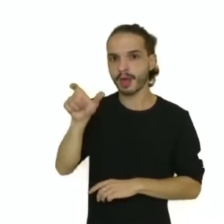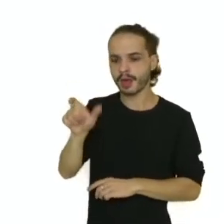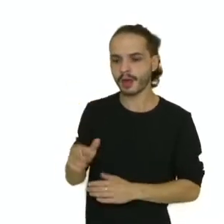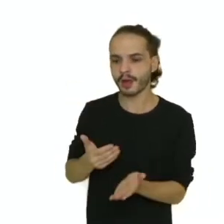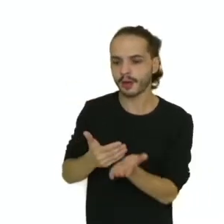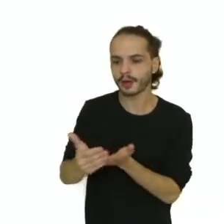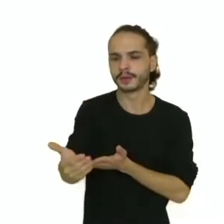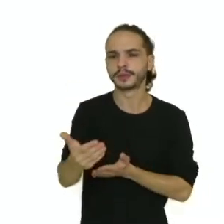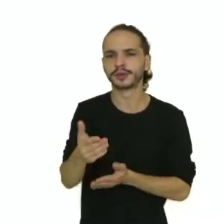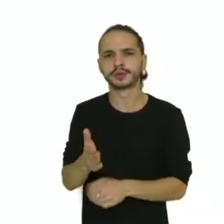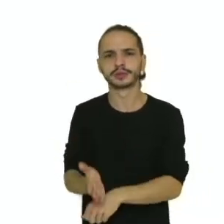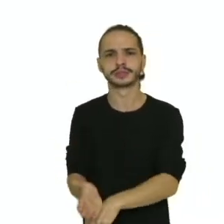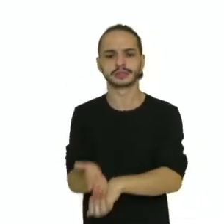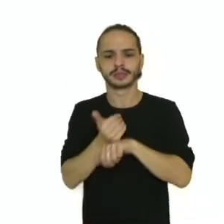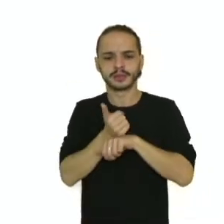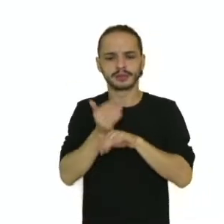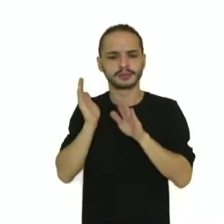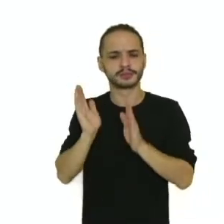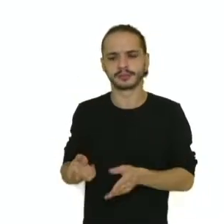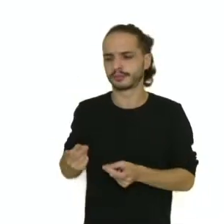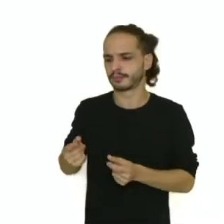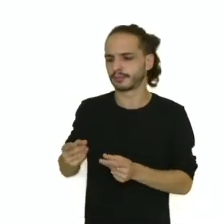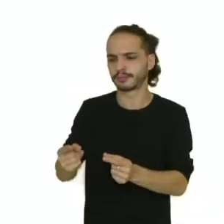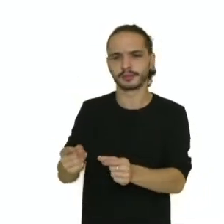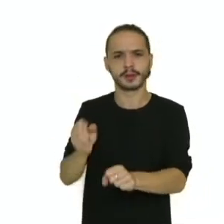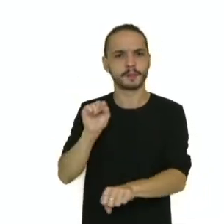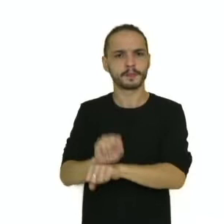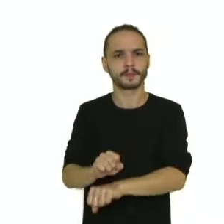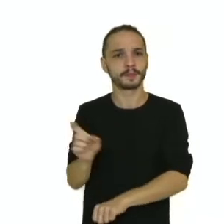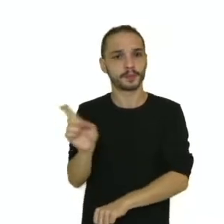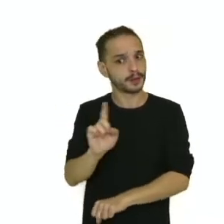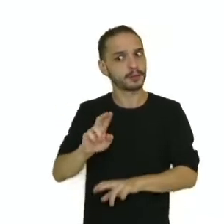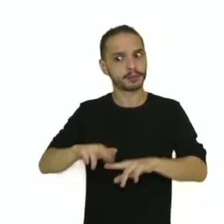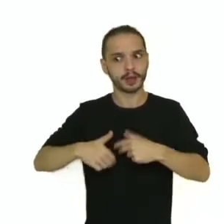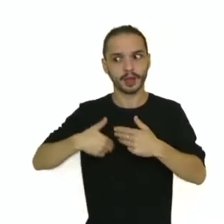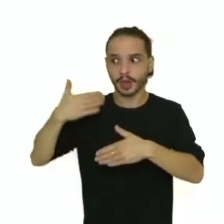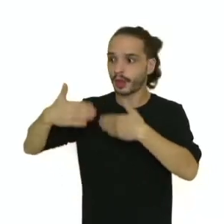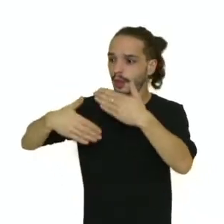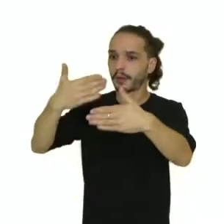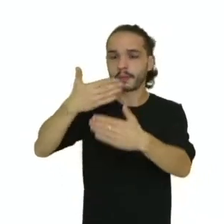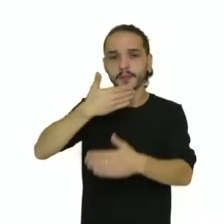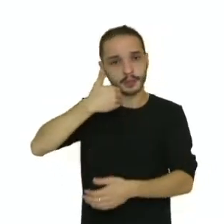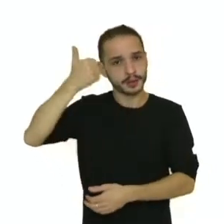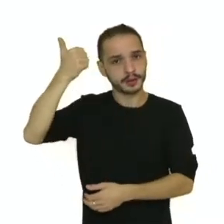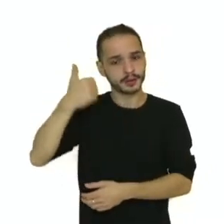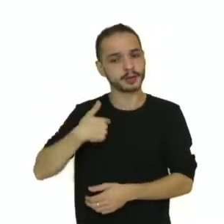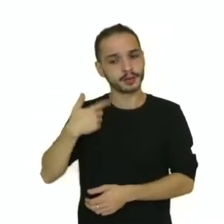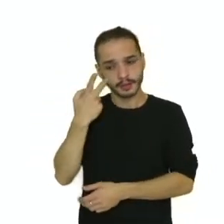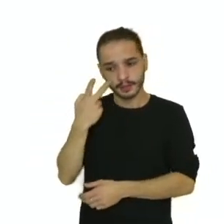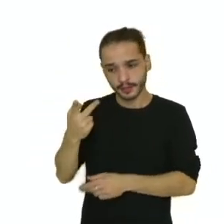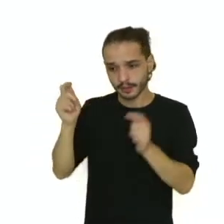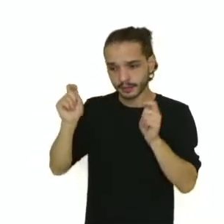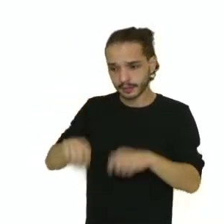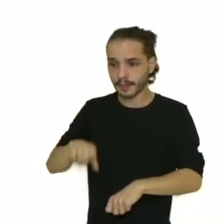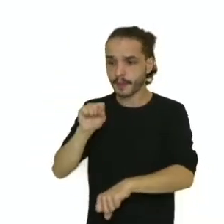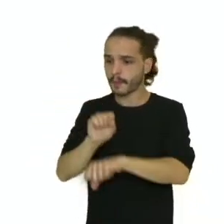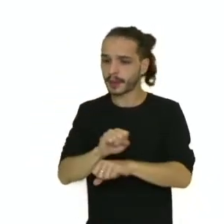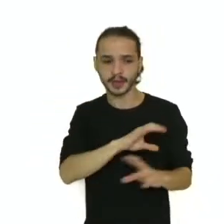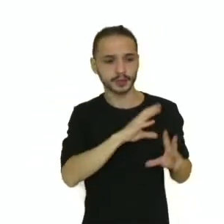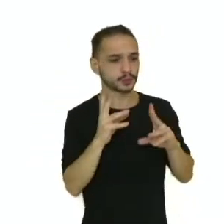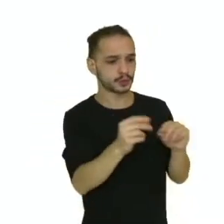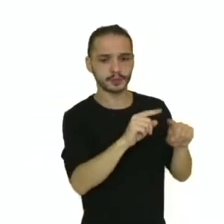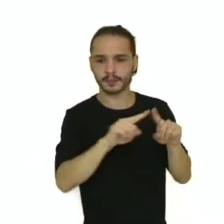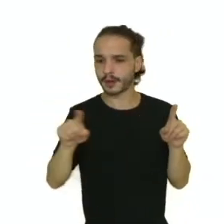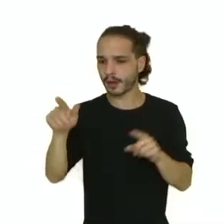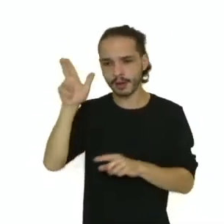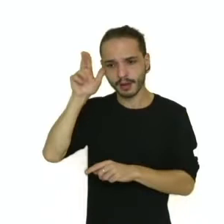lá para cá nunca parou, porque foi uma evolução muito grande. Então a gente viu que podia parar tudo, menos a